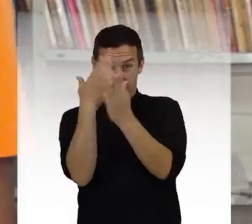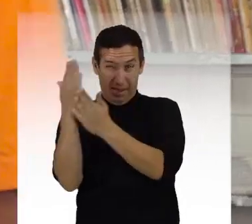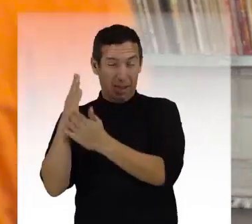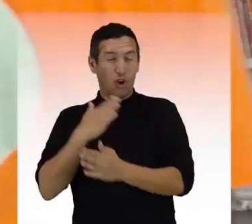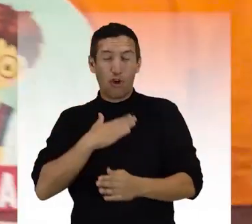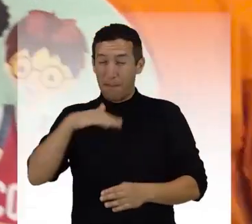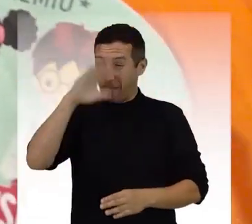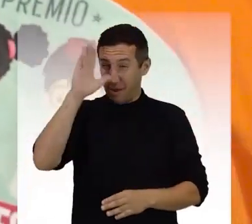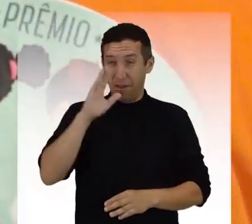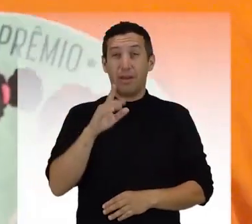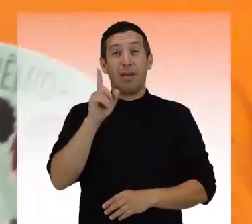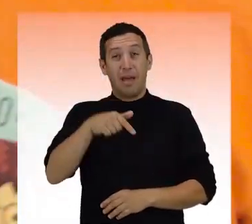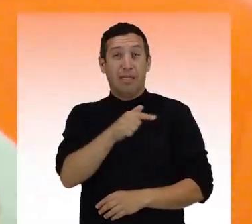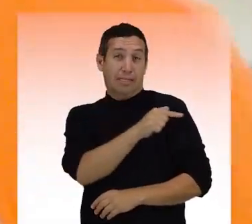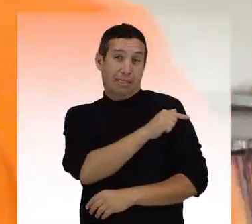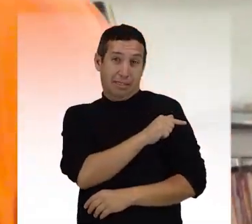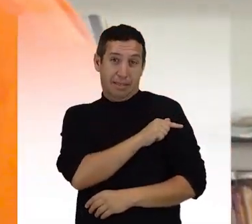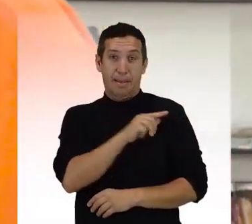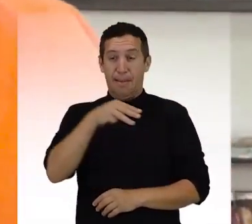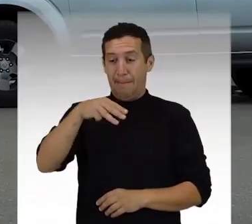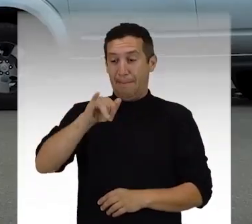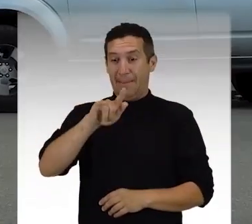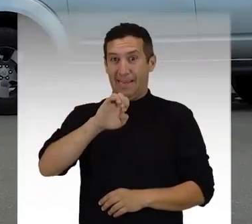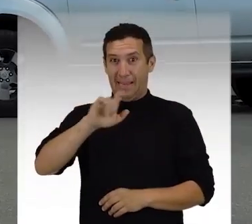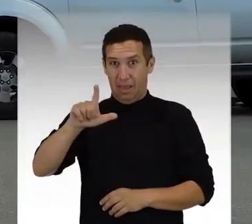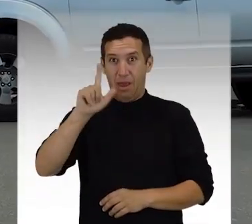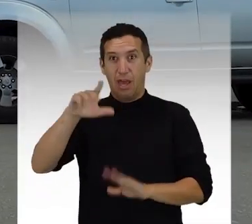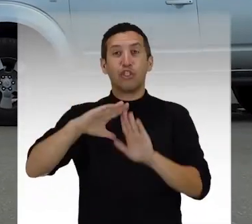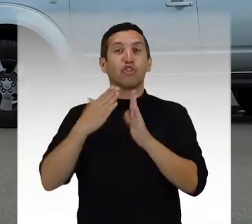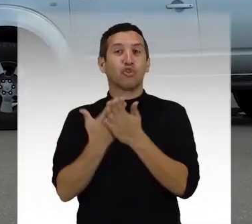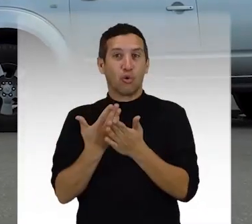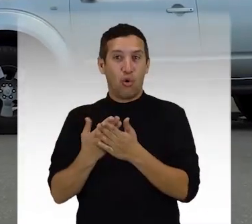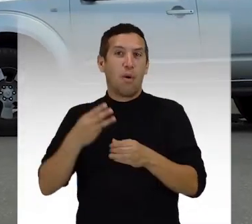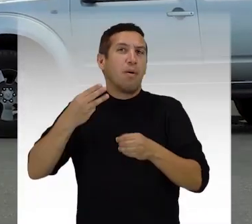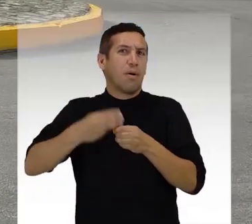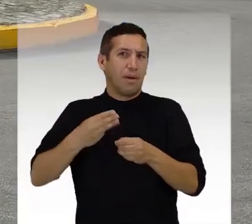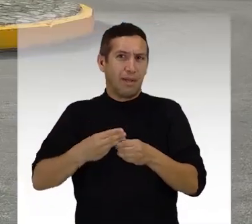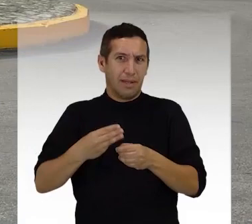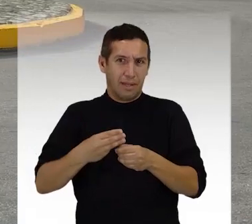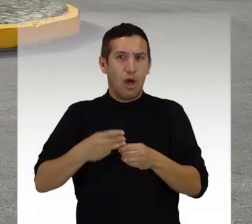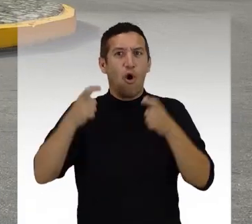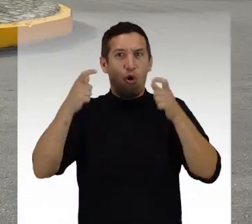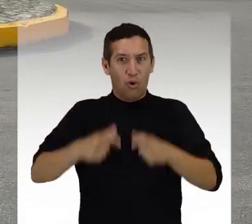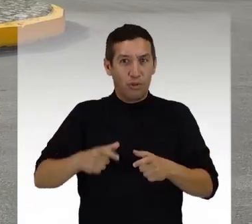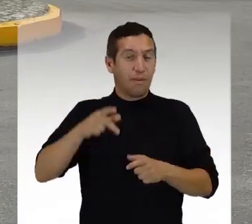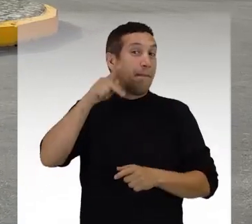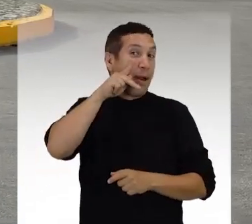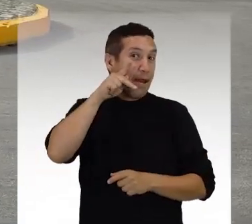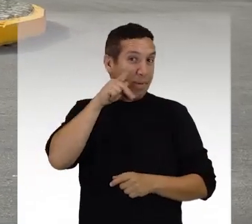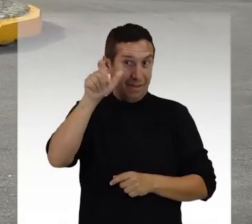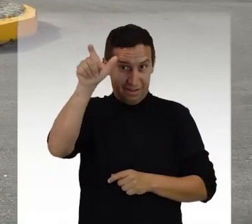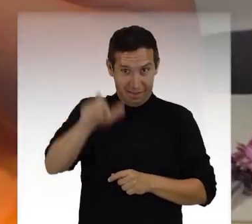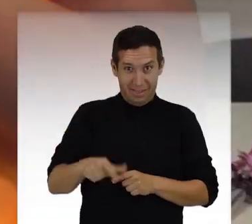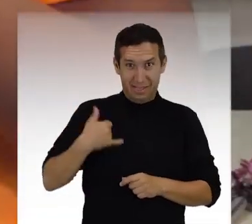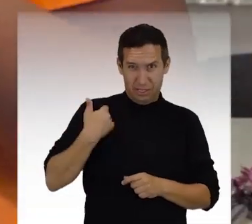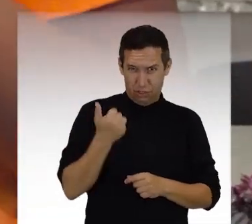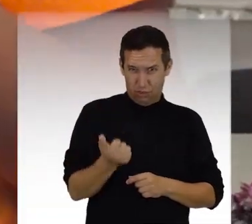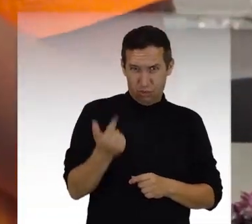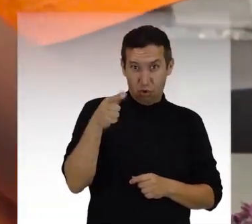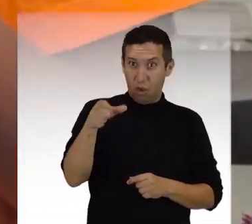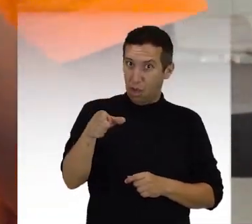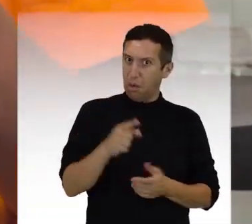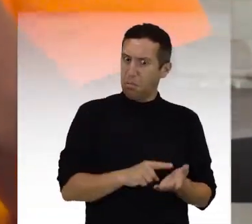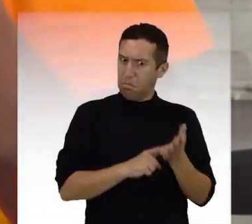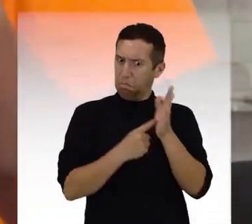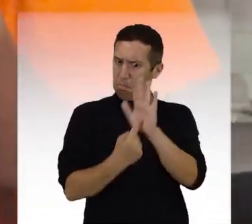de Miguel, aluno do 7º ano do ensino fundamental numa escola da rede municipal de Cabedelo, na Paraíba. O estudante